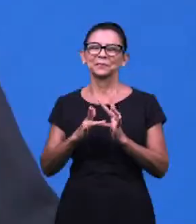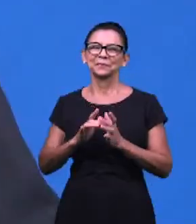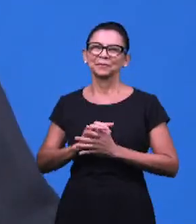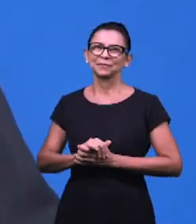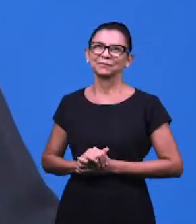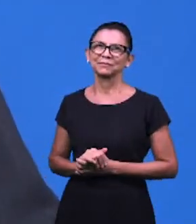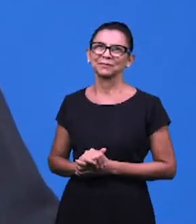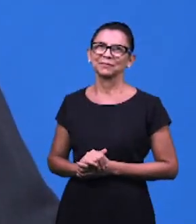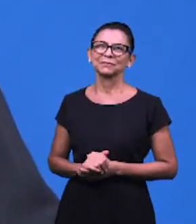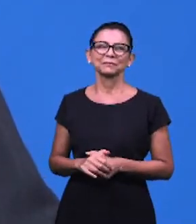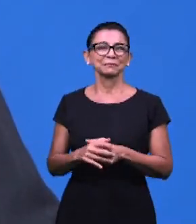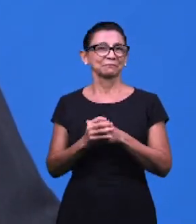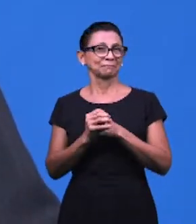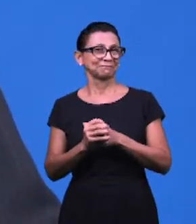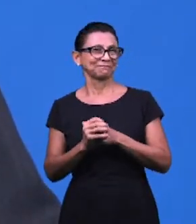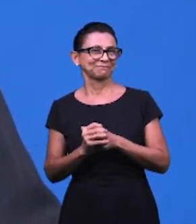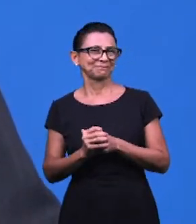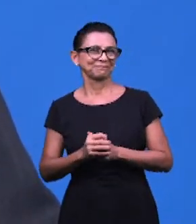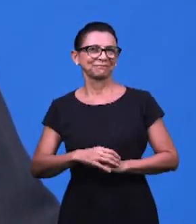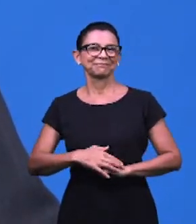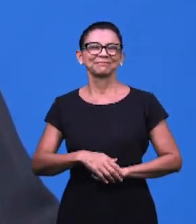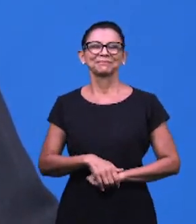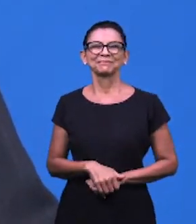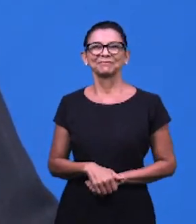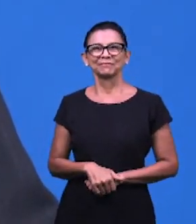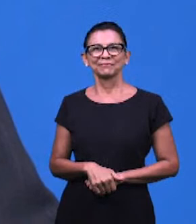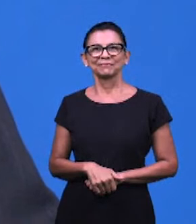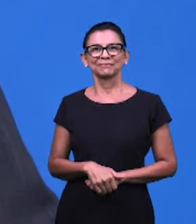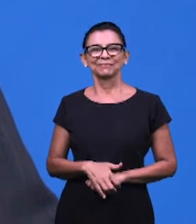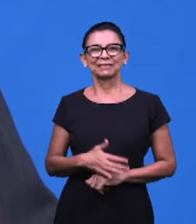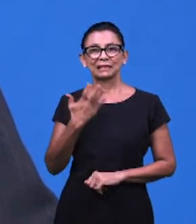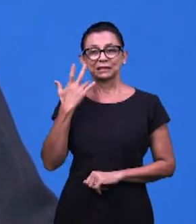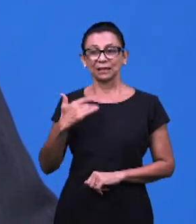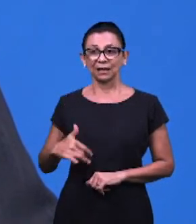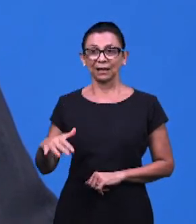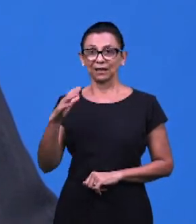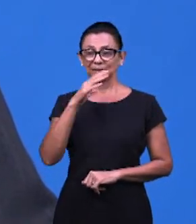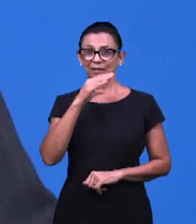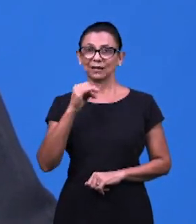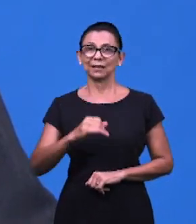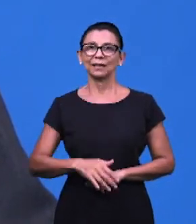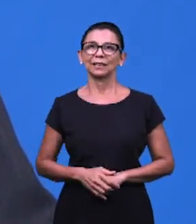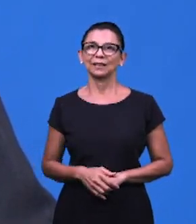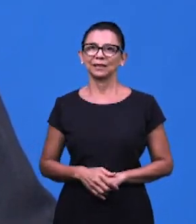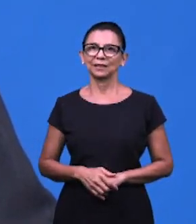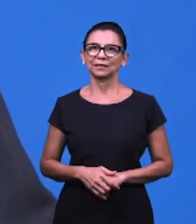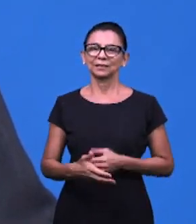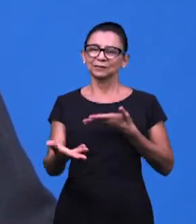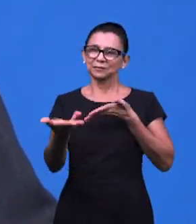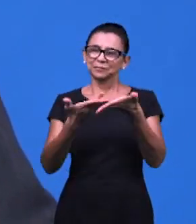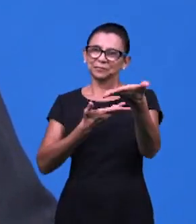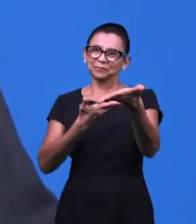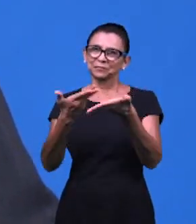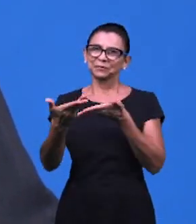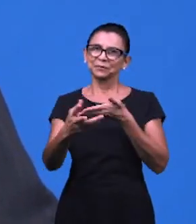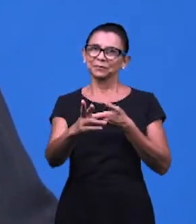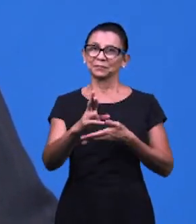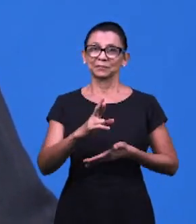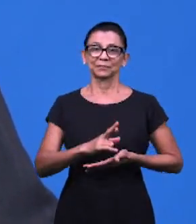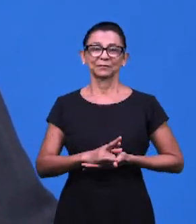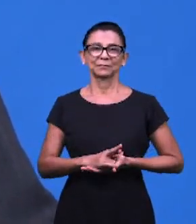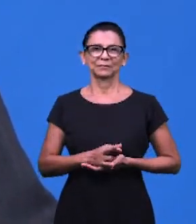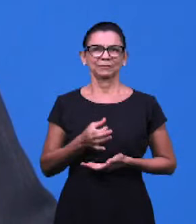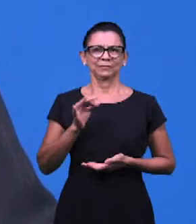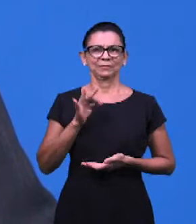Amém. Amém, Élida. Amém, crianças intermediárias e adolescentes, participantes da resposta. Resposta